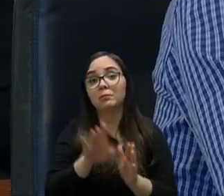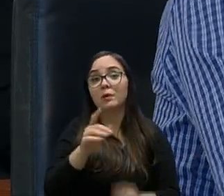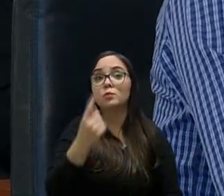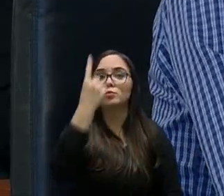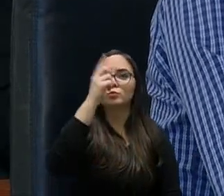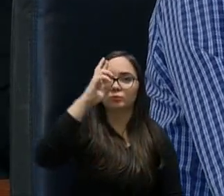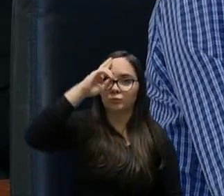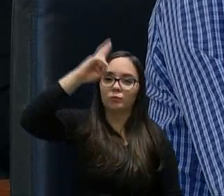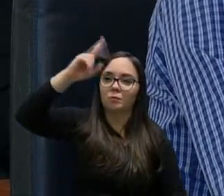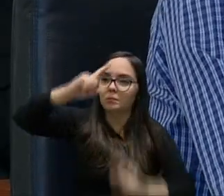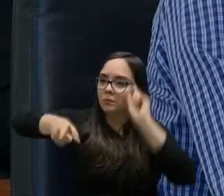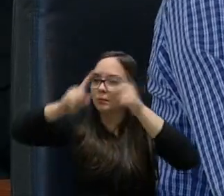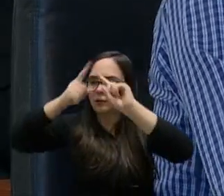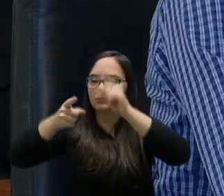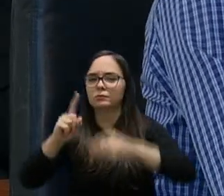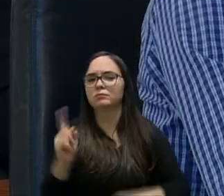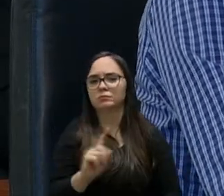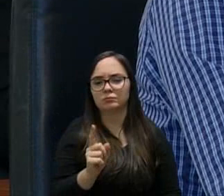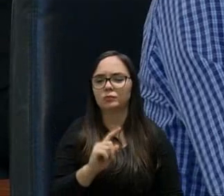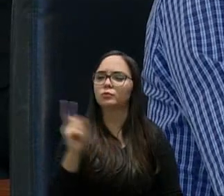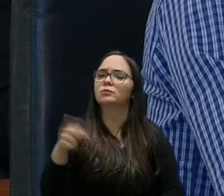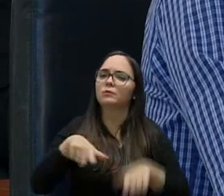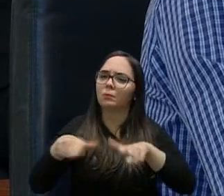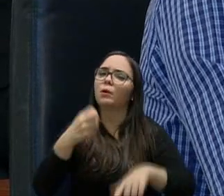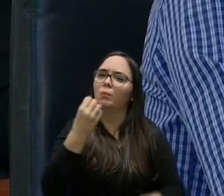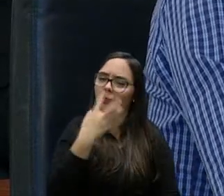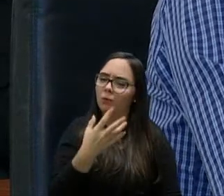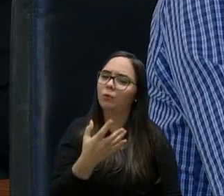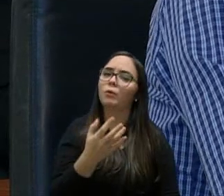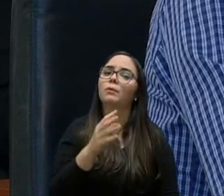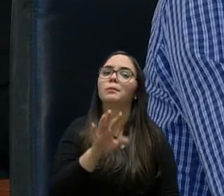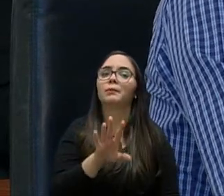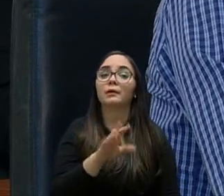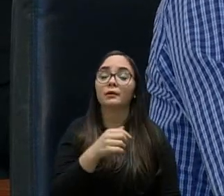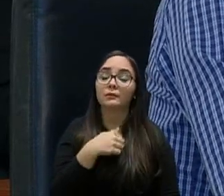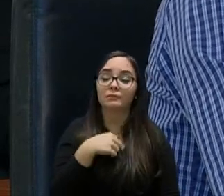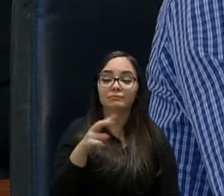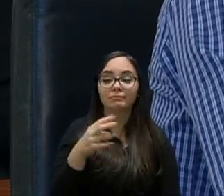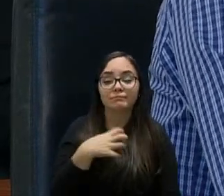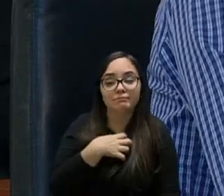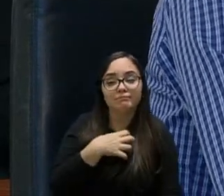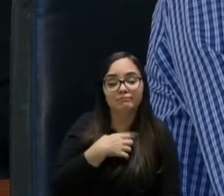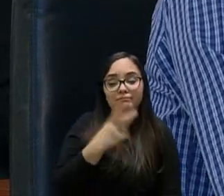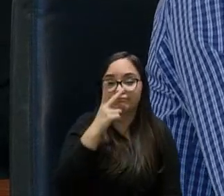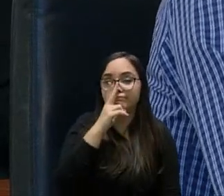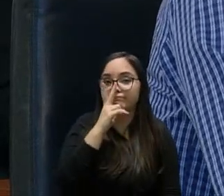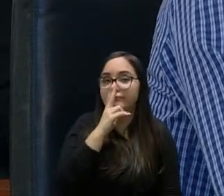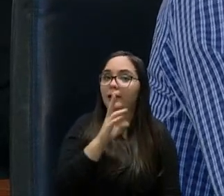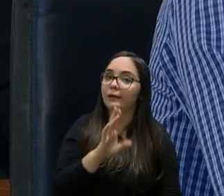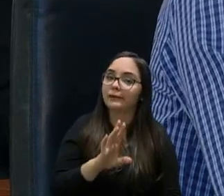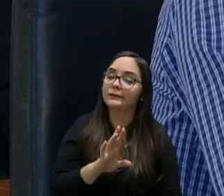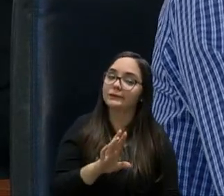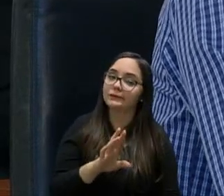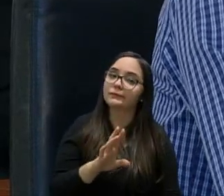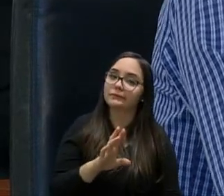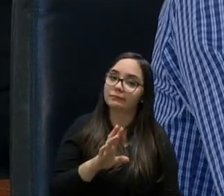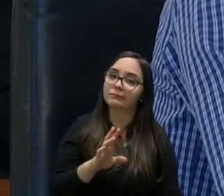entendeu presta um bom serviço presta mas eu tenho a impressão que nós temos que